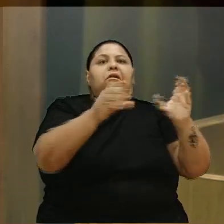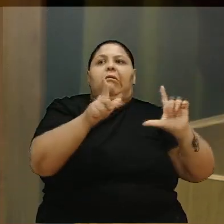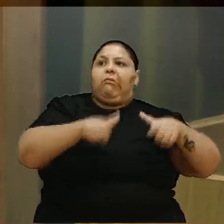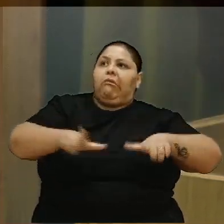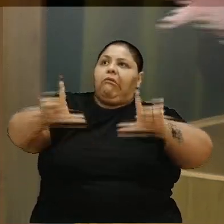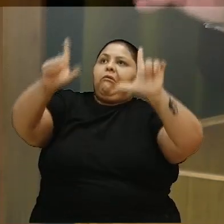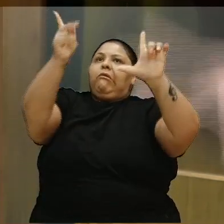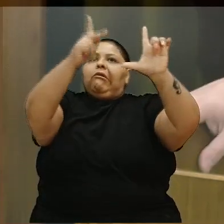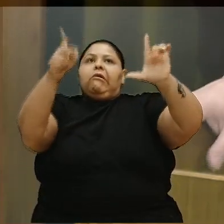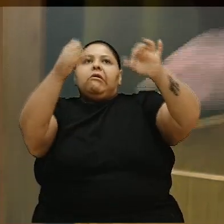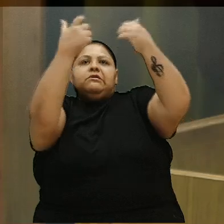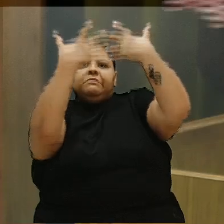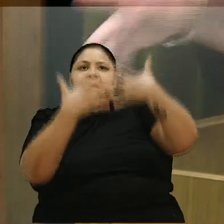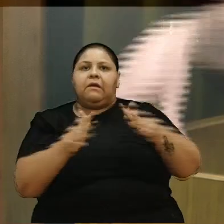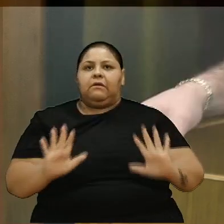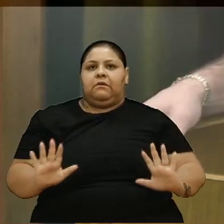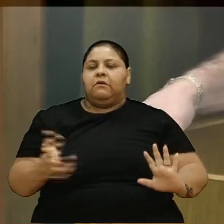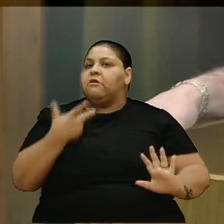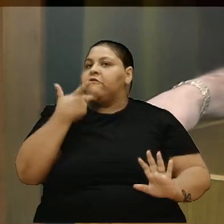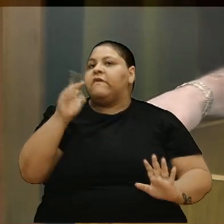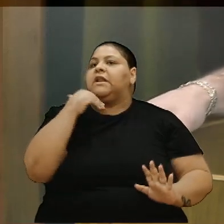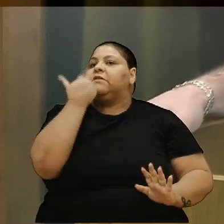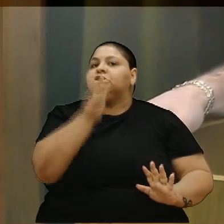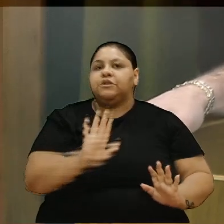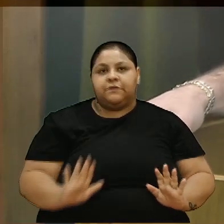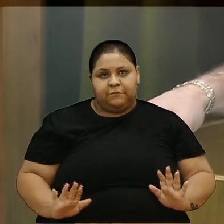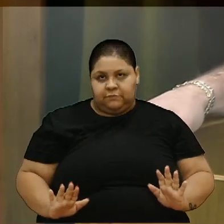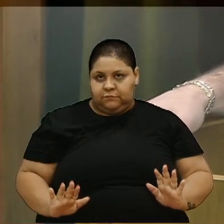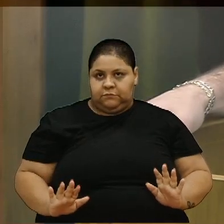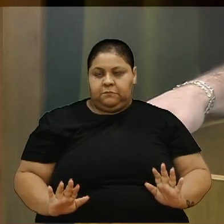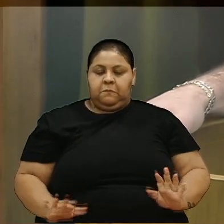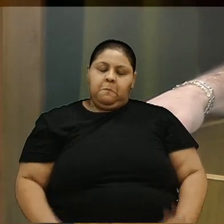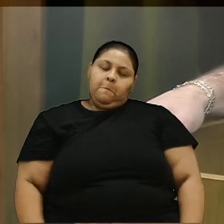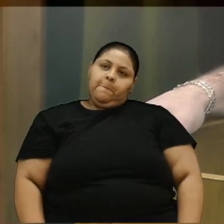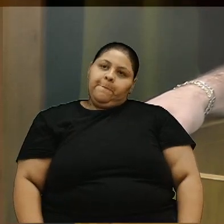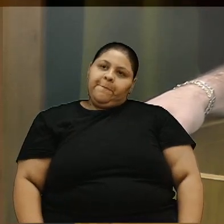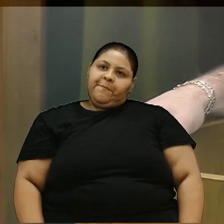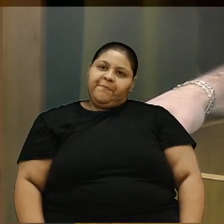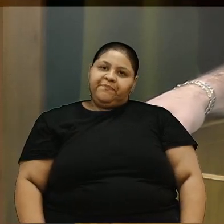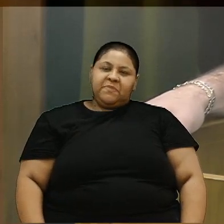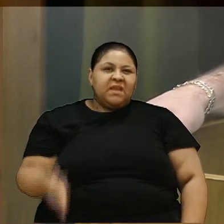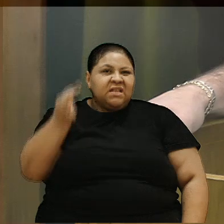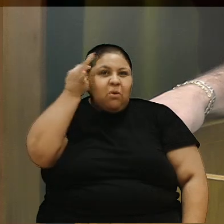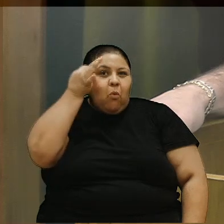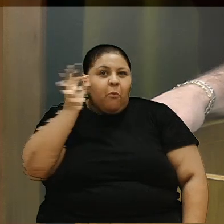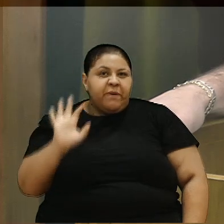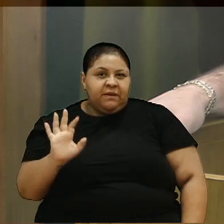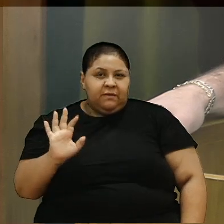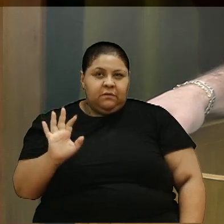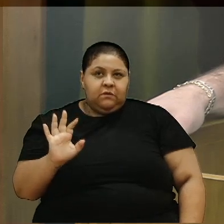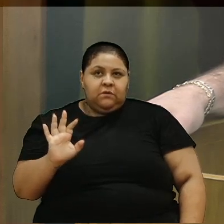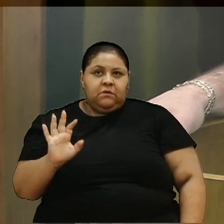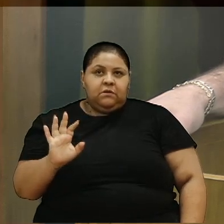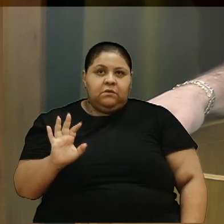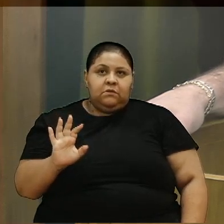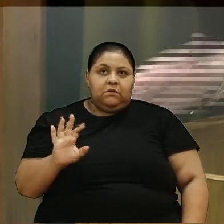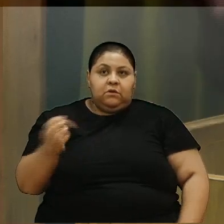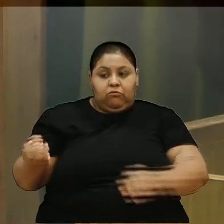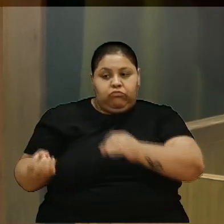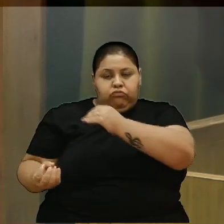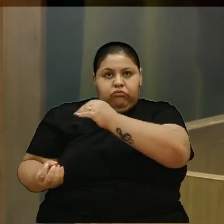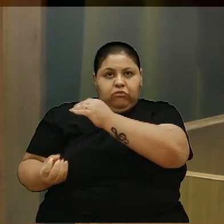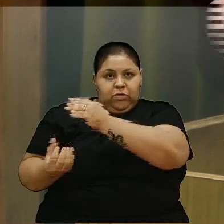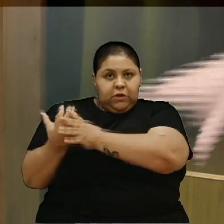desenha tentando explicar, né? Porque falar não adianta. Se eles não entenderam que a criação,